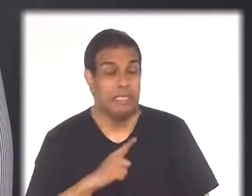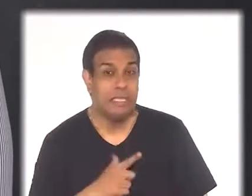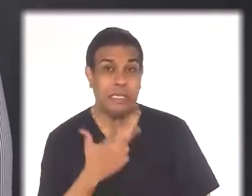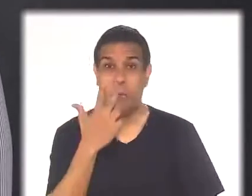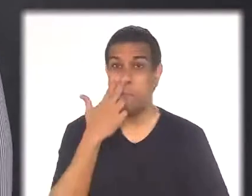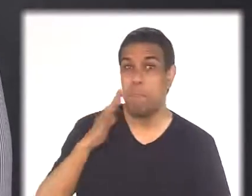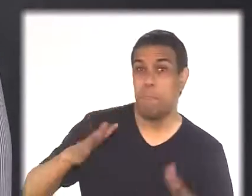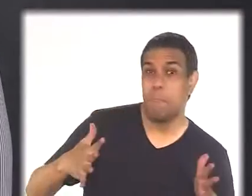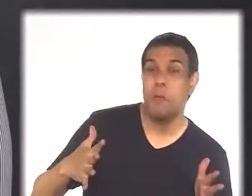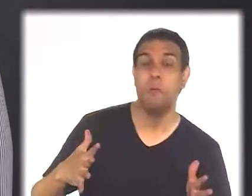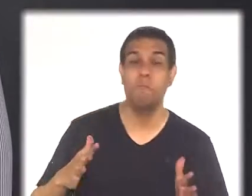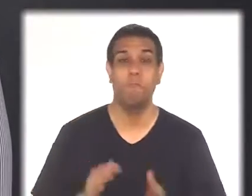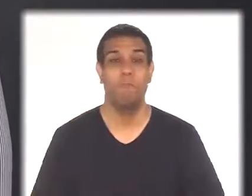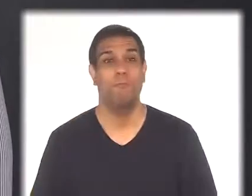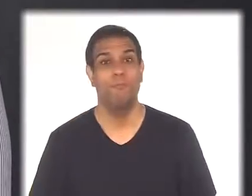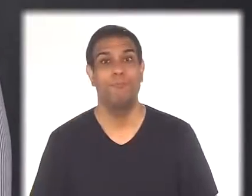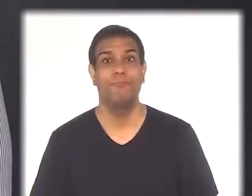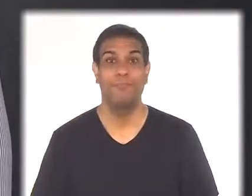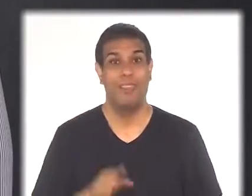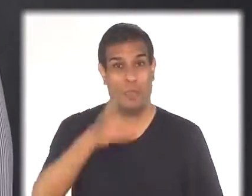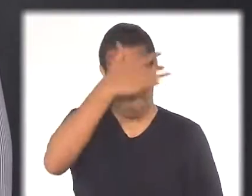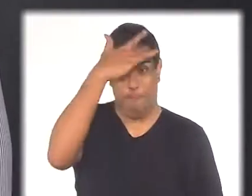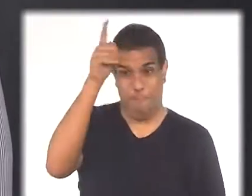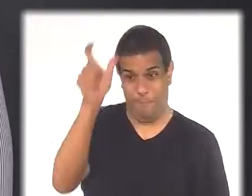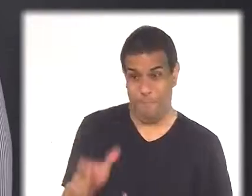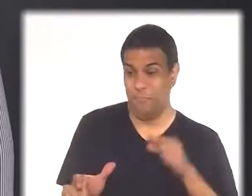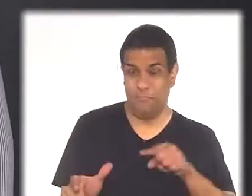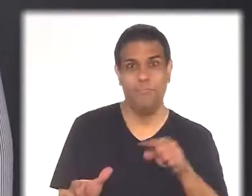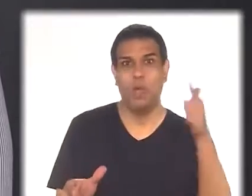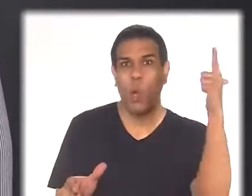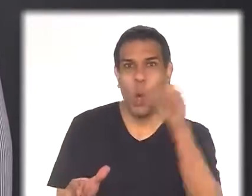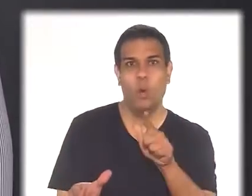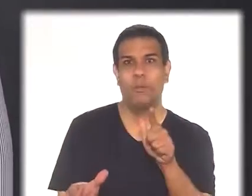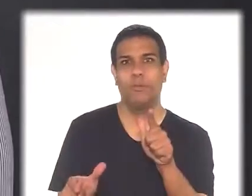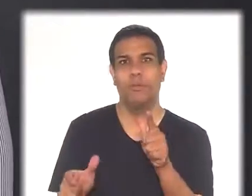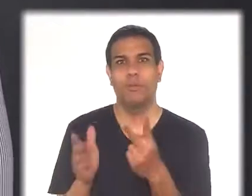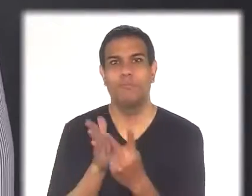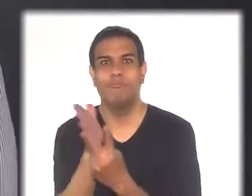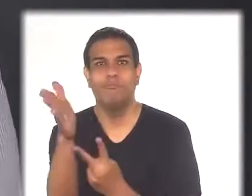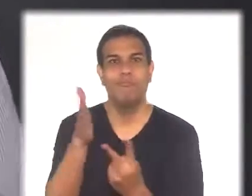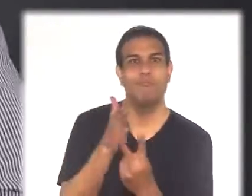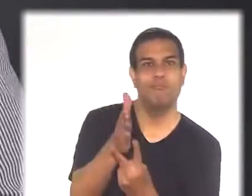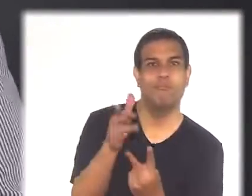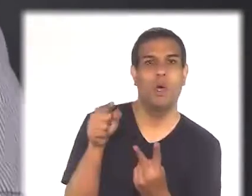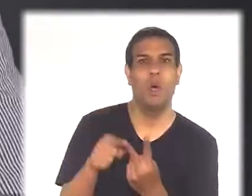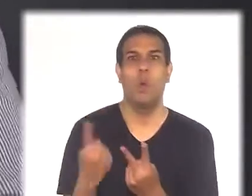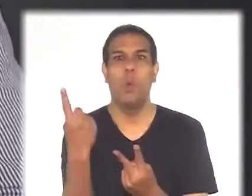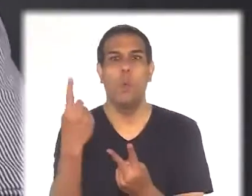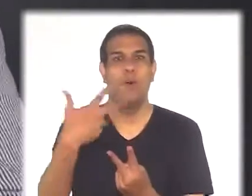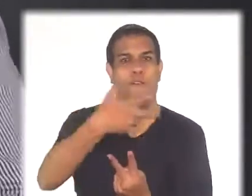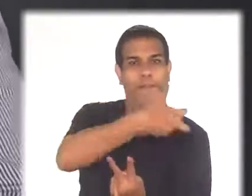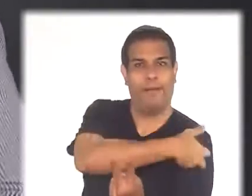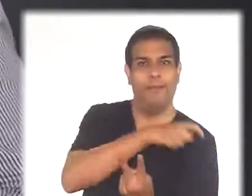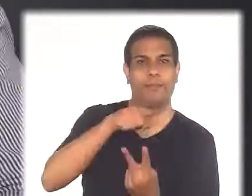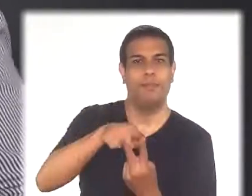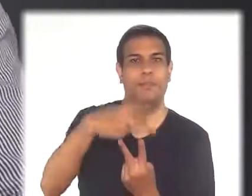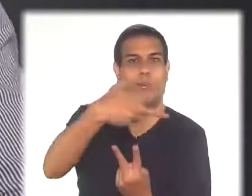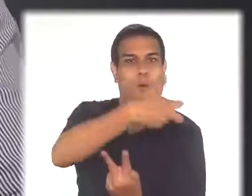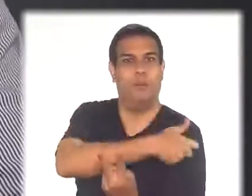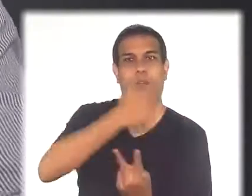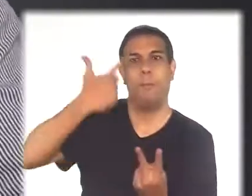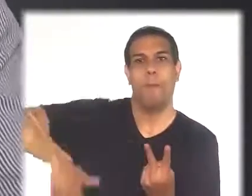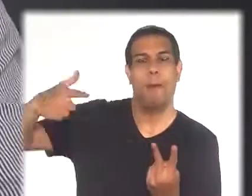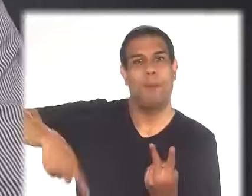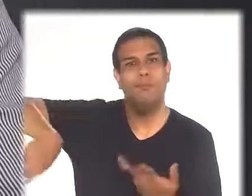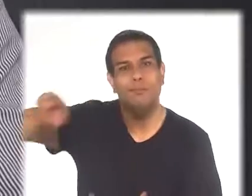pergunto isso? Existe a possibilidade de uma mesma pessoa, de repente, ter acesso a duas vacinas? Já se sabe se isso daria